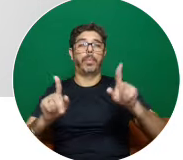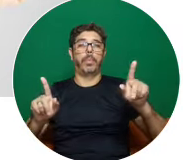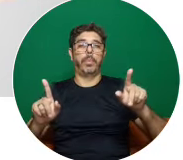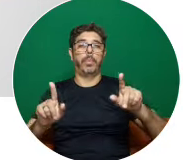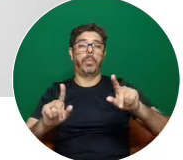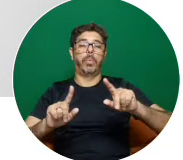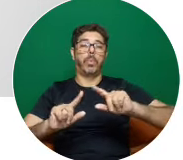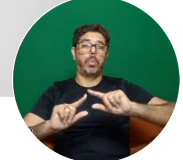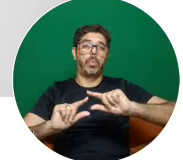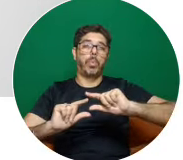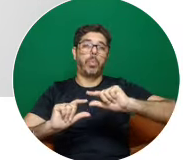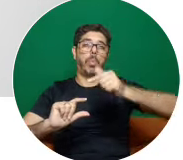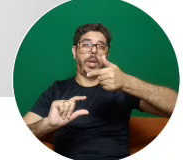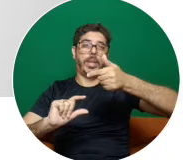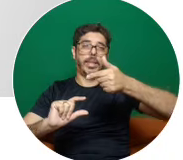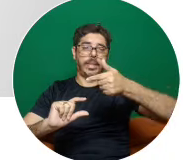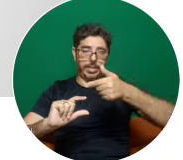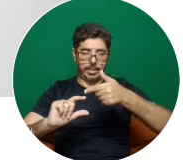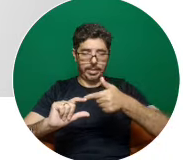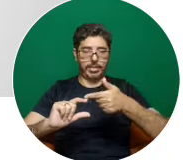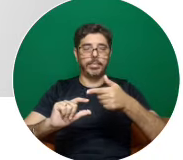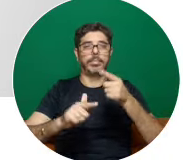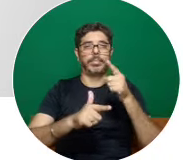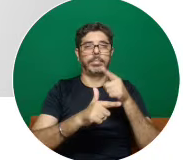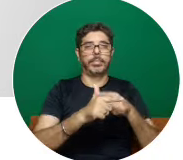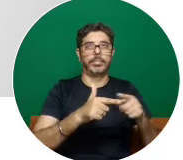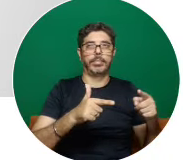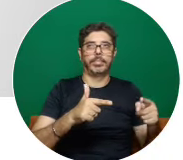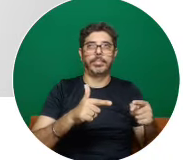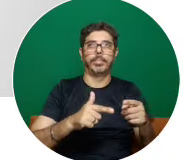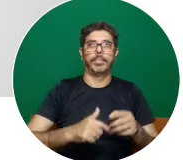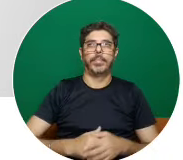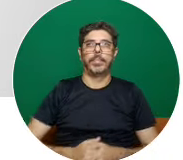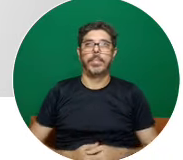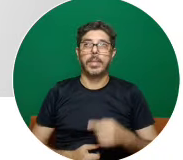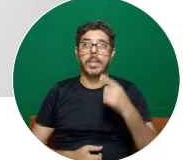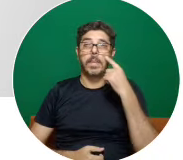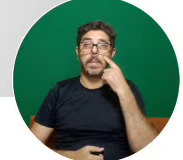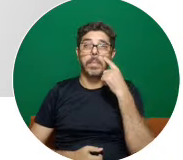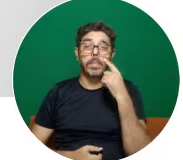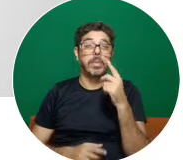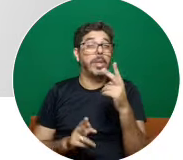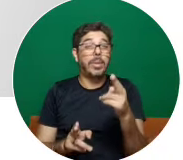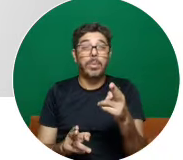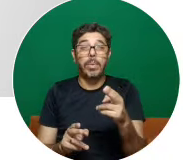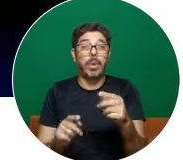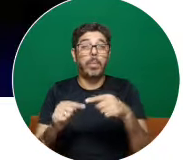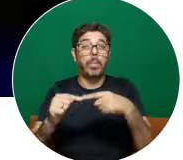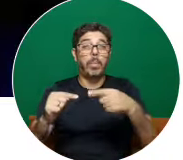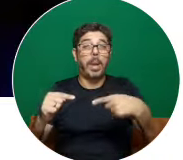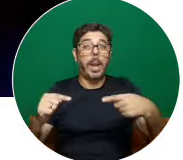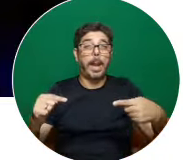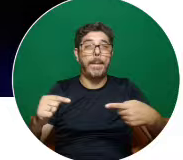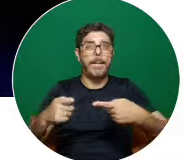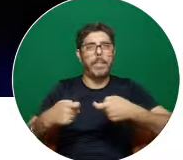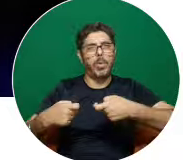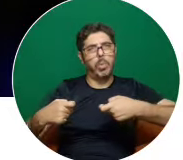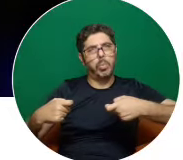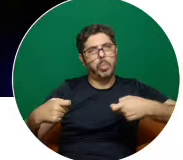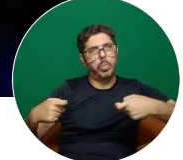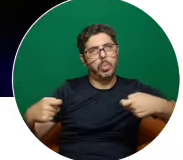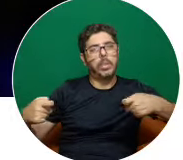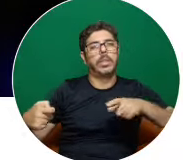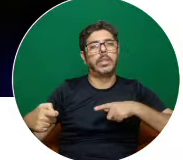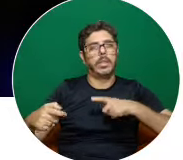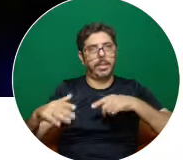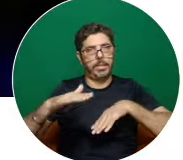capacitor. Este resultado tem uma analogia direta com a energia potencial armazenada em uma mola. Uma mola esticada vai